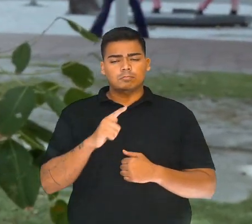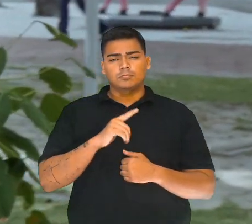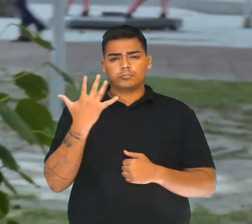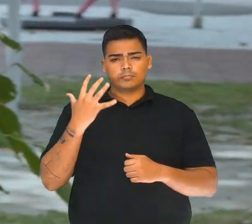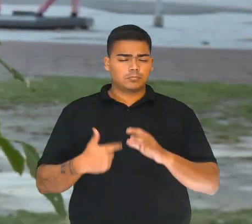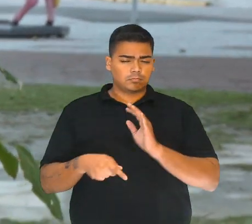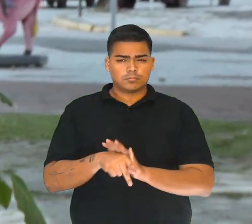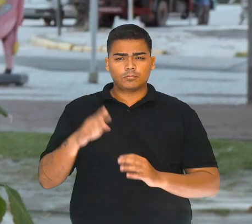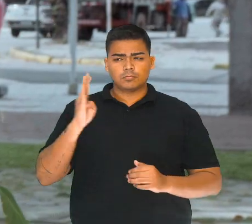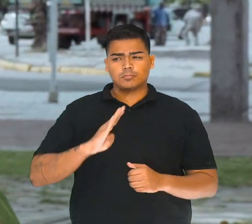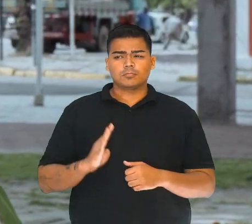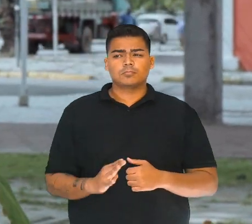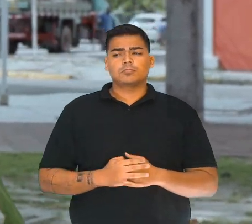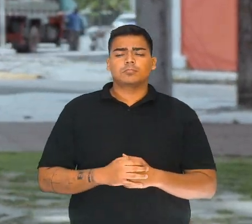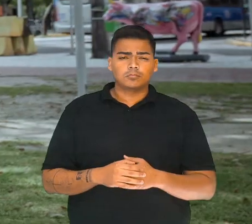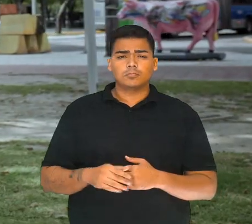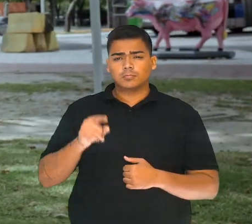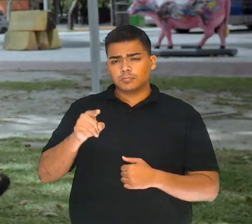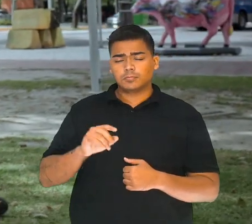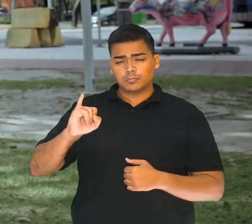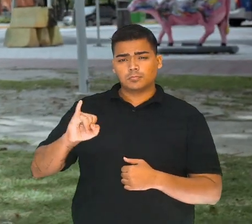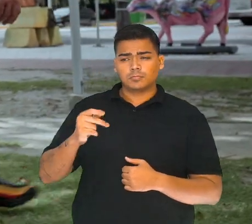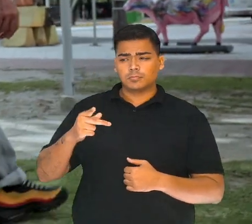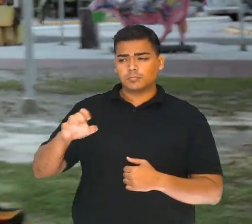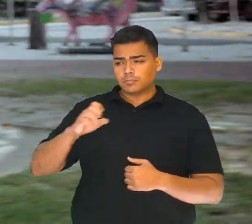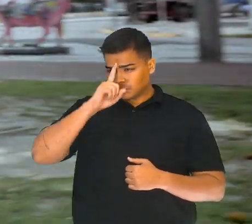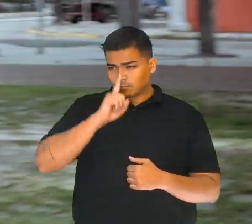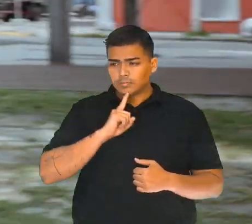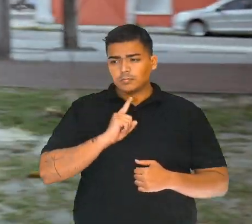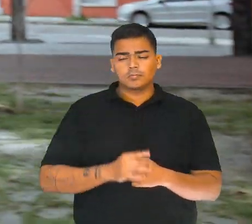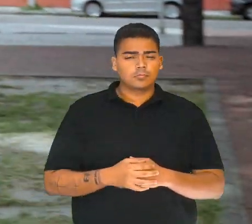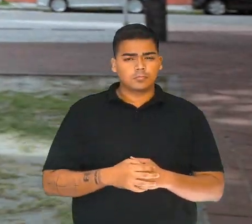árvore típica do Brasil. Aquele ali é um ipê amarelo.